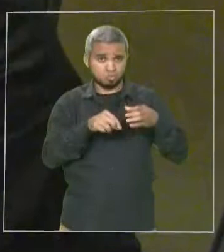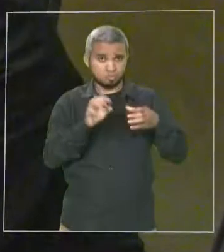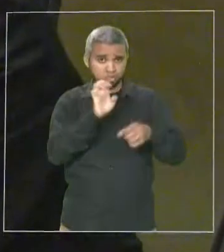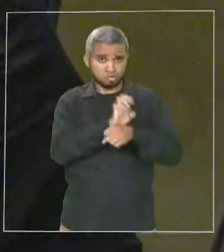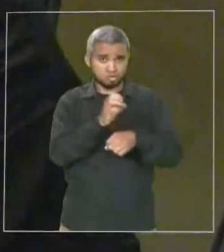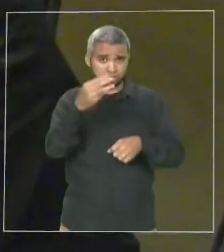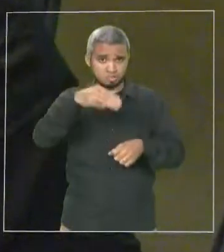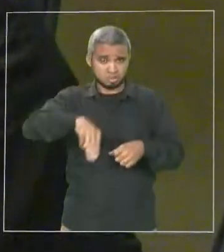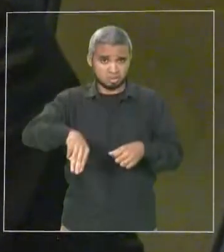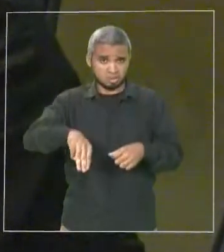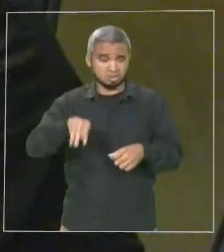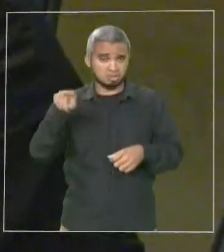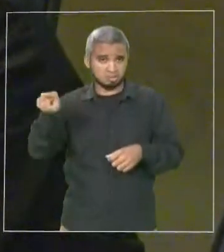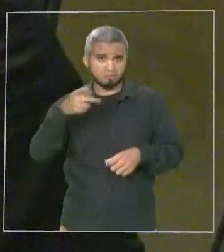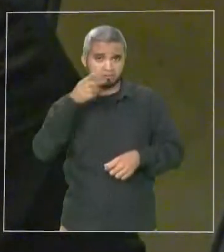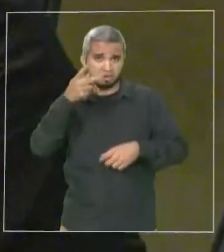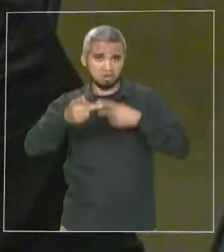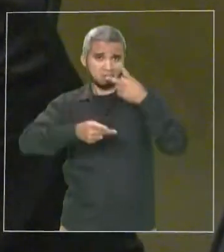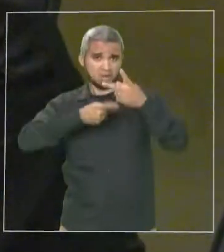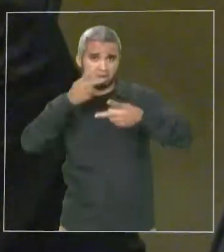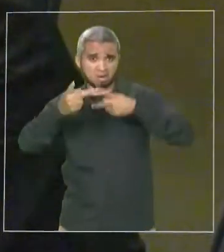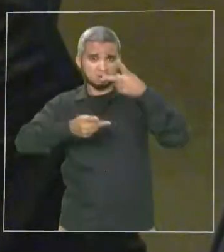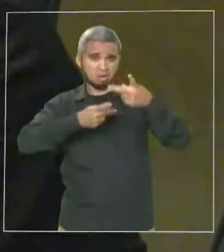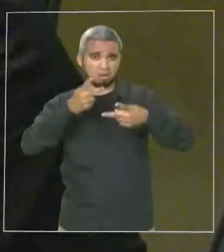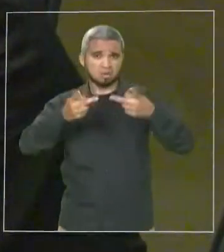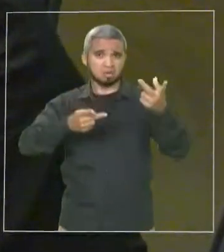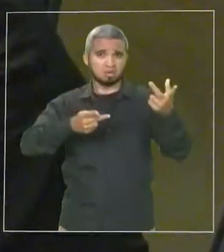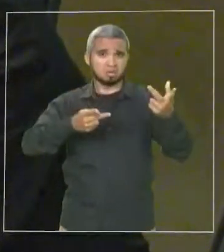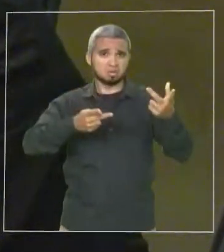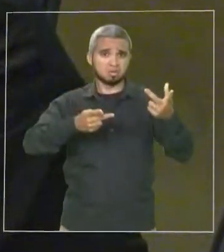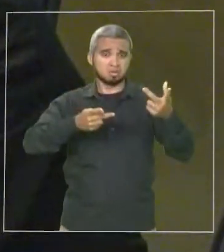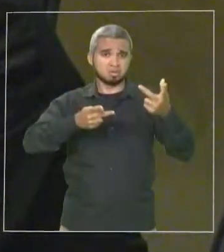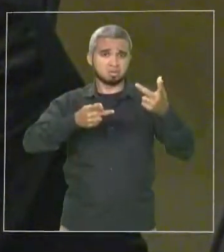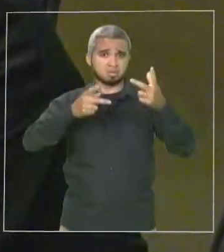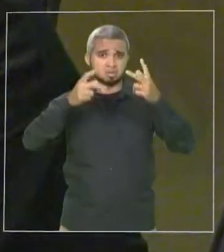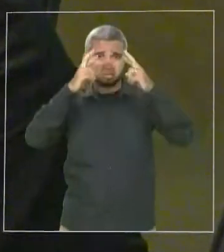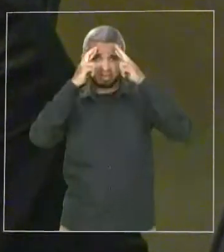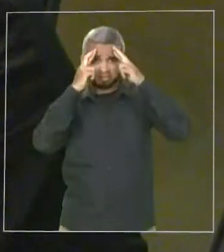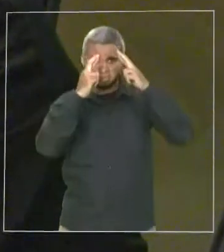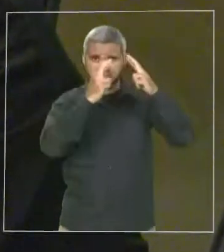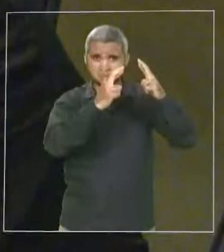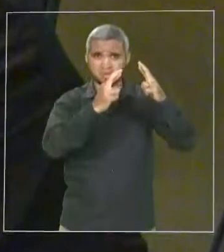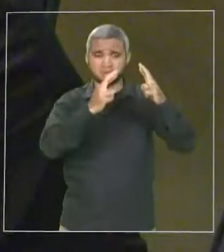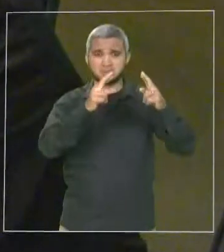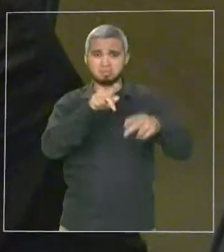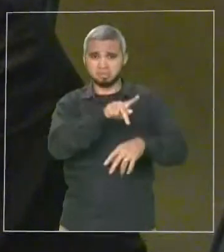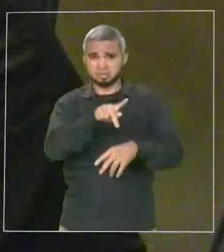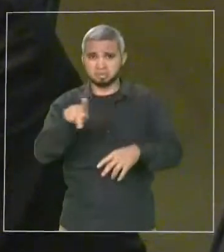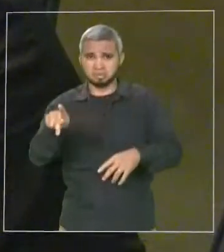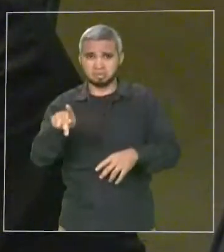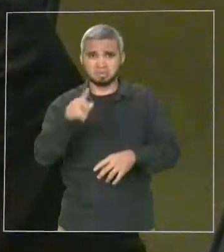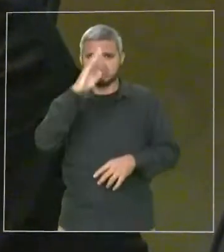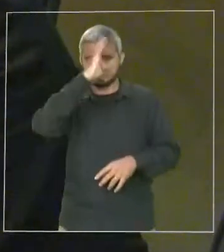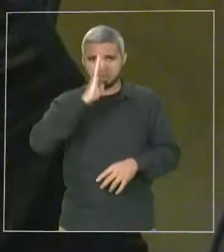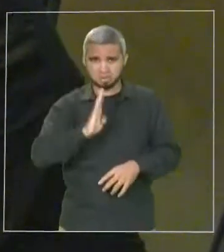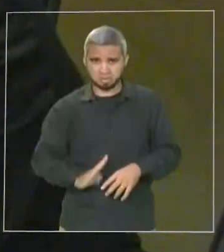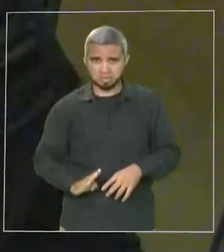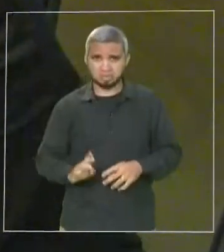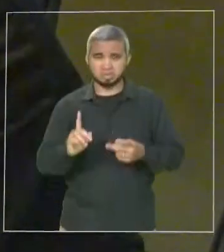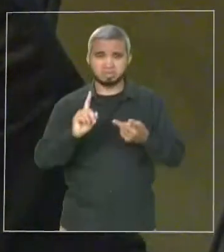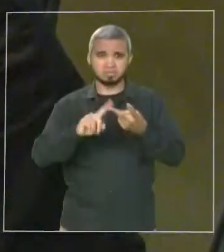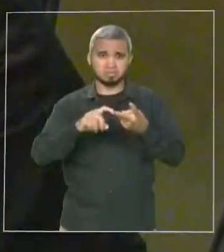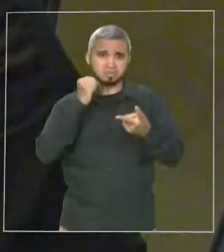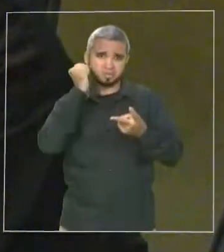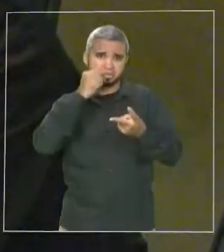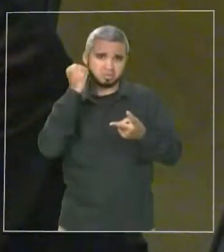do cargo de presidente da República, de senador, vem